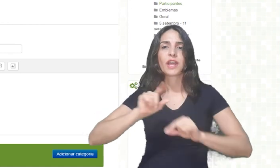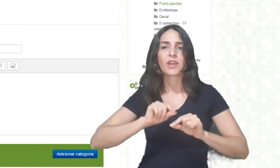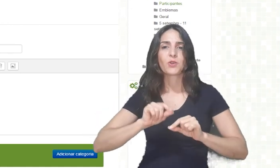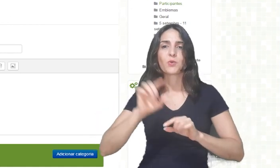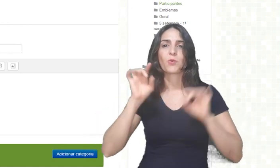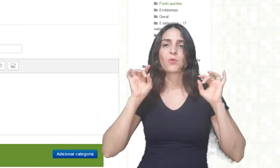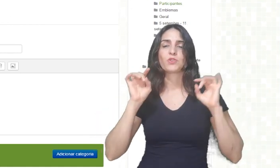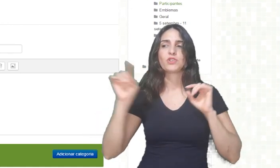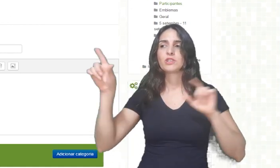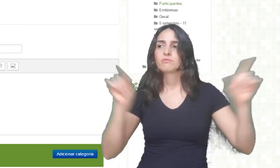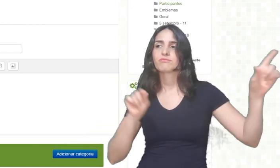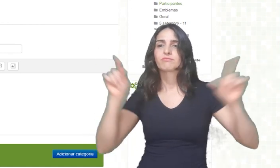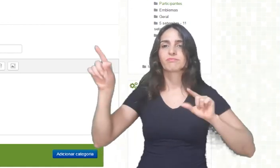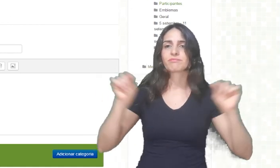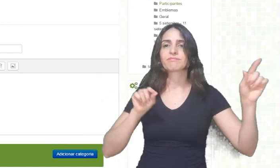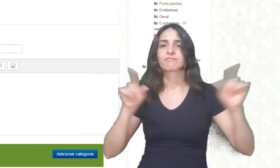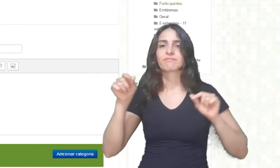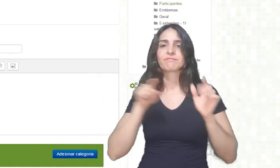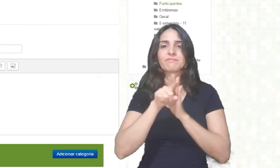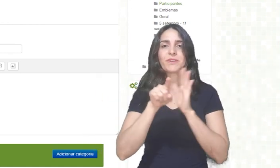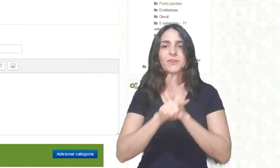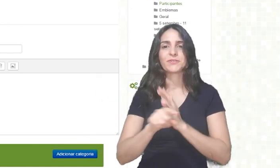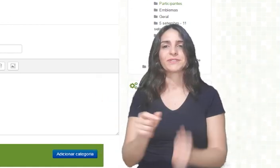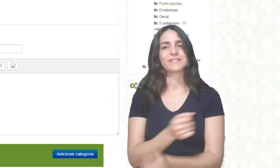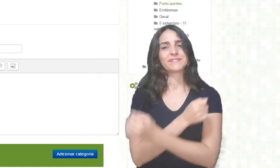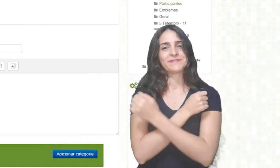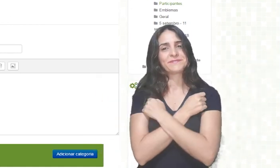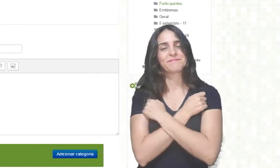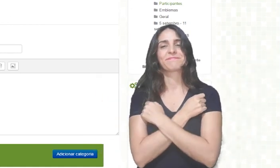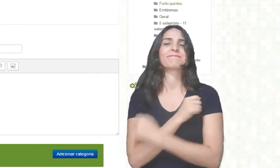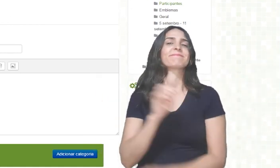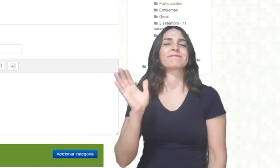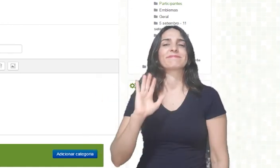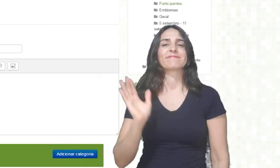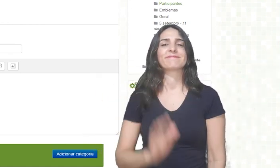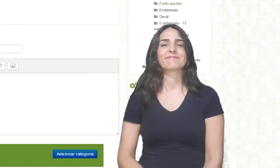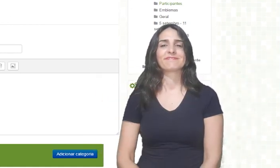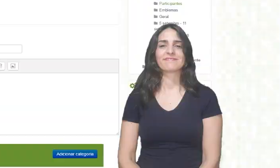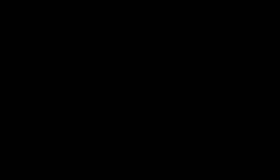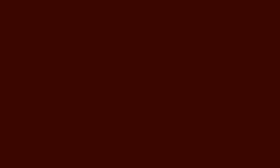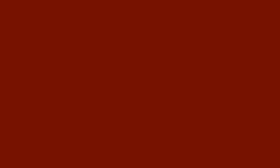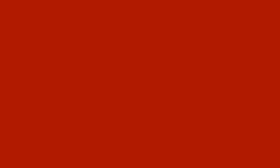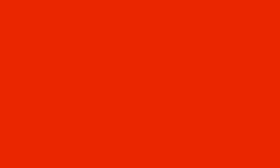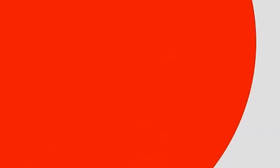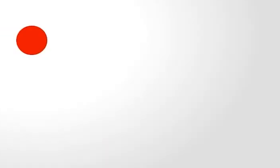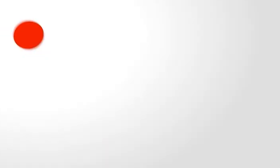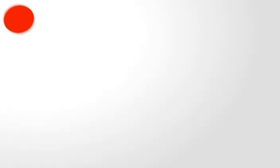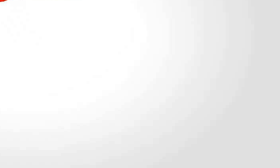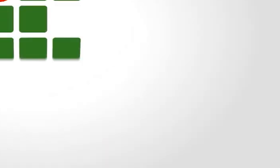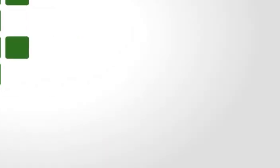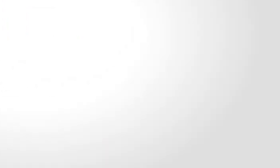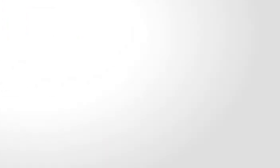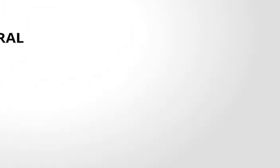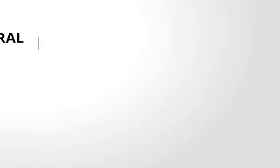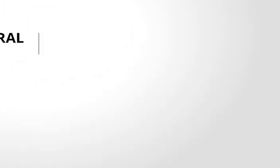agiliza na realização de sorteios automáticos caso você desejo grande abraço e